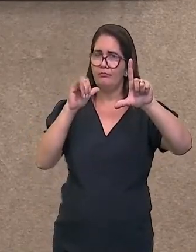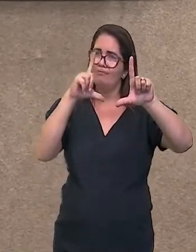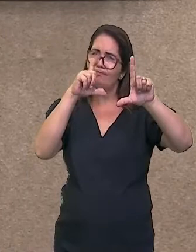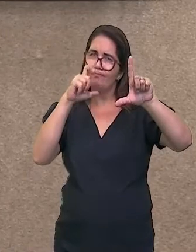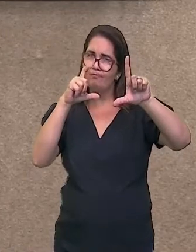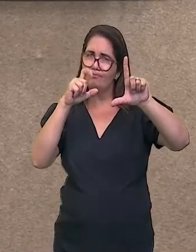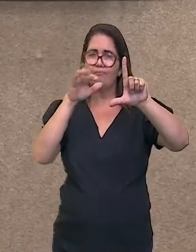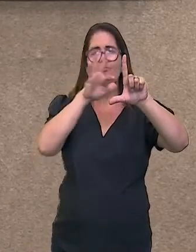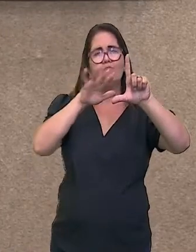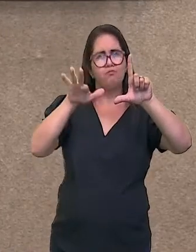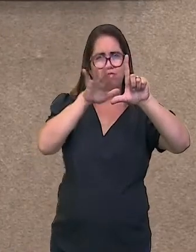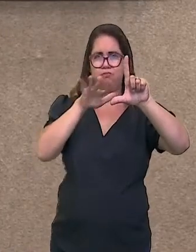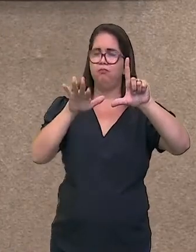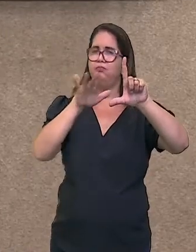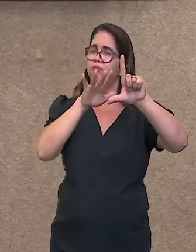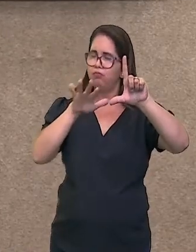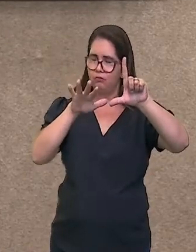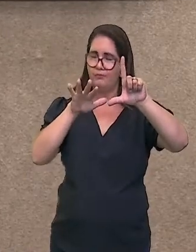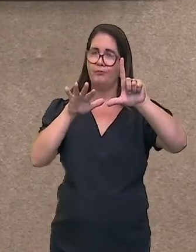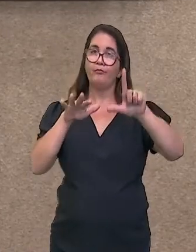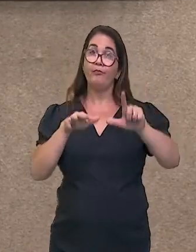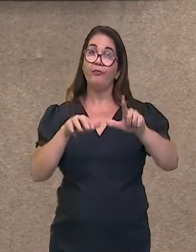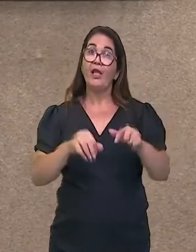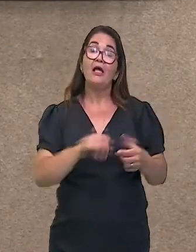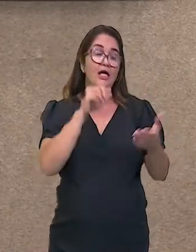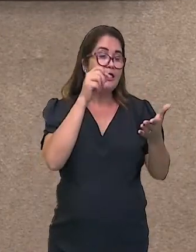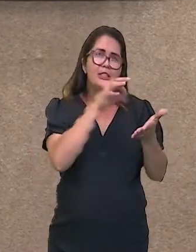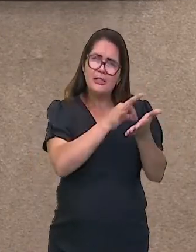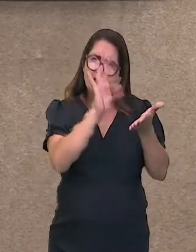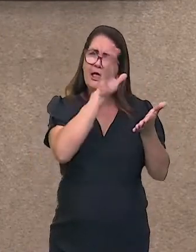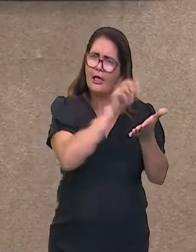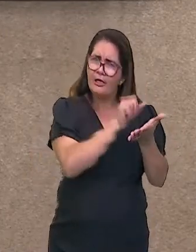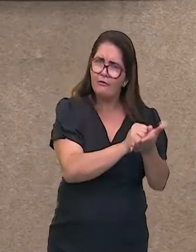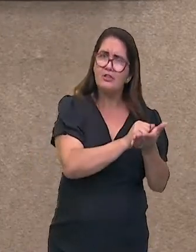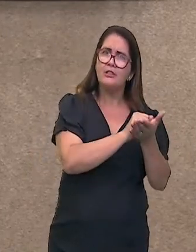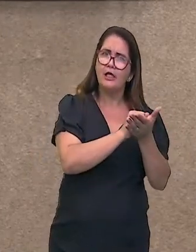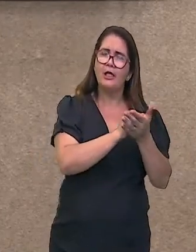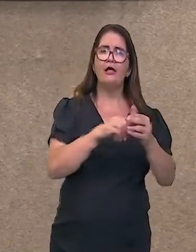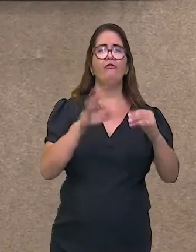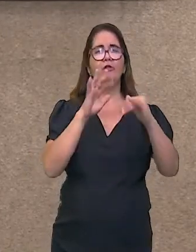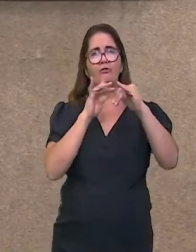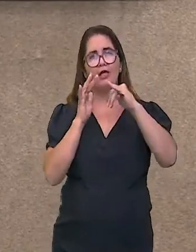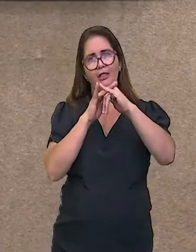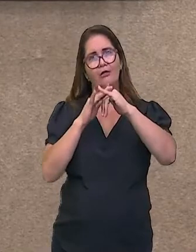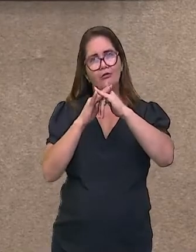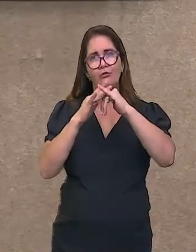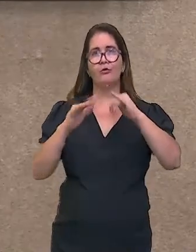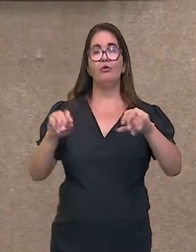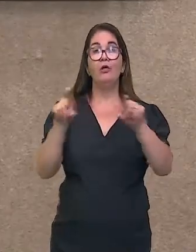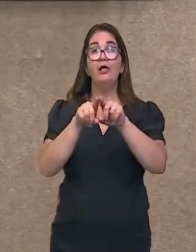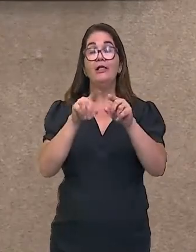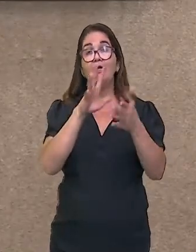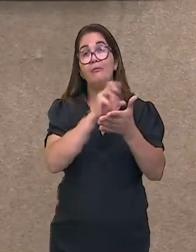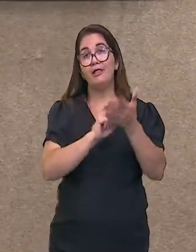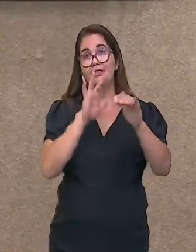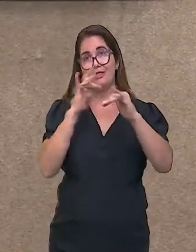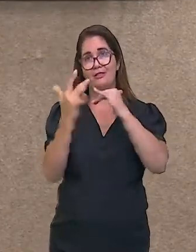QR Code que aparece no canto da tela. Se inscreva no nosso canal do YouTube, deixe um like e acesse também as nossas redes